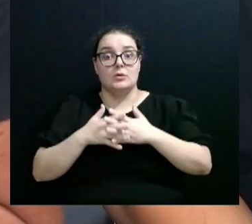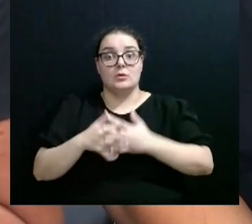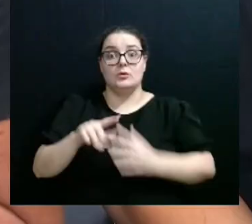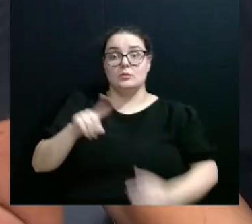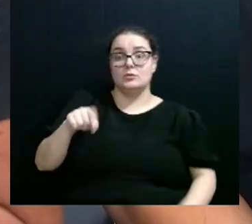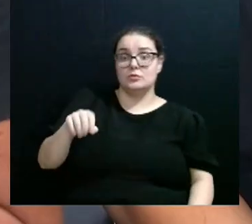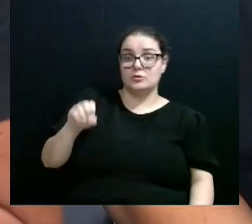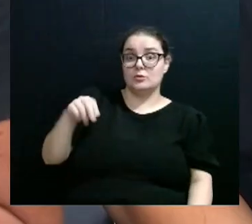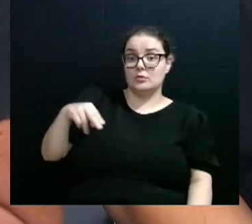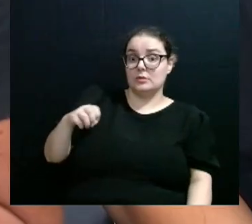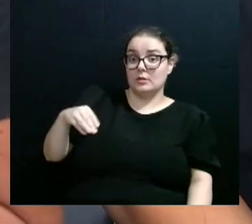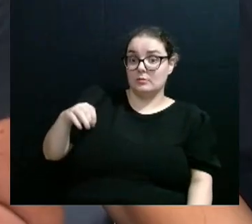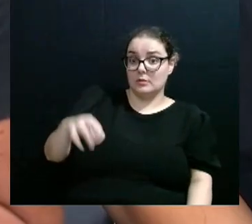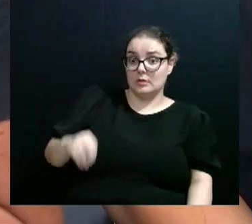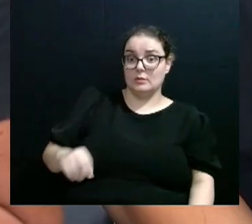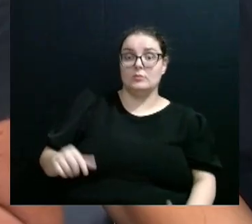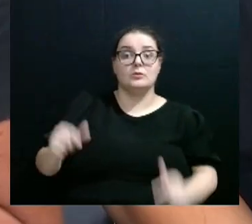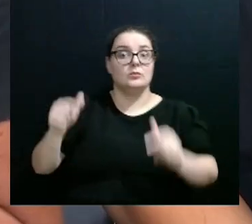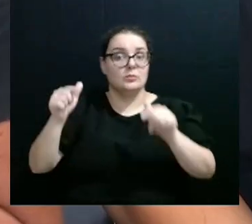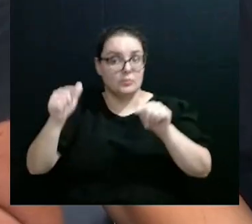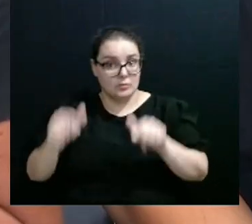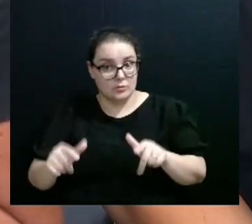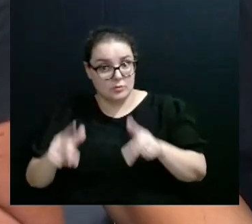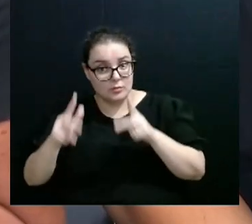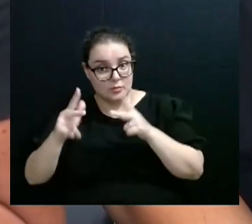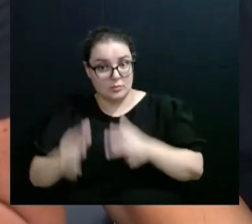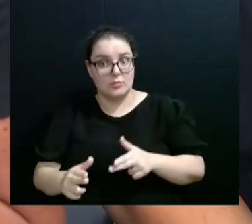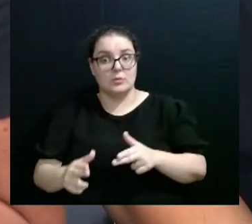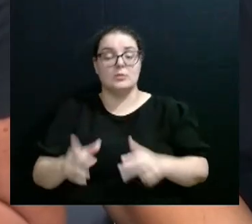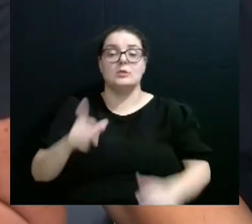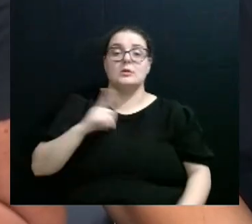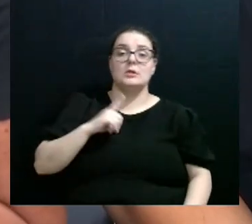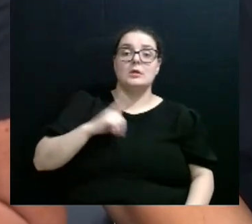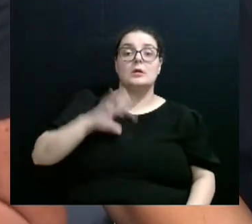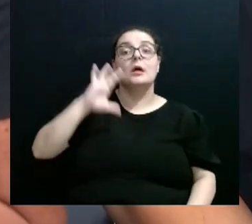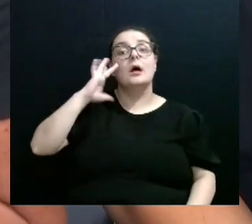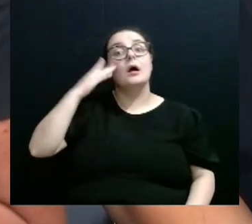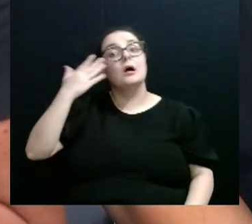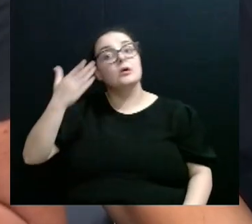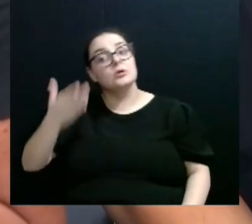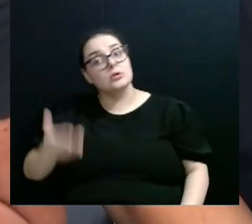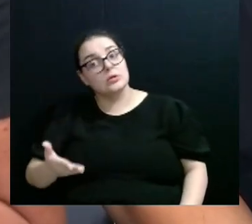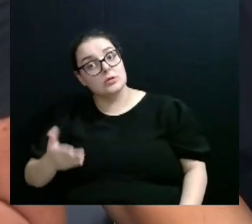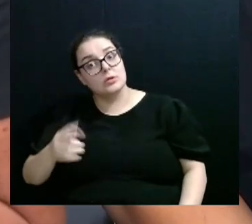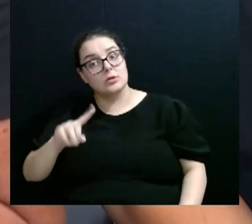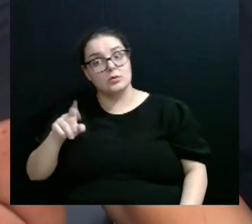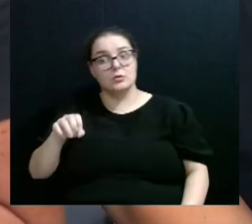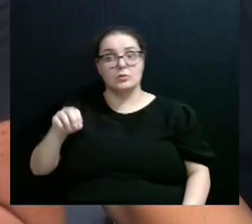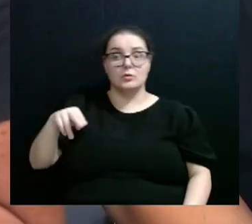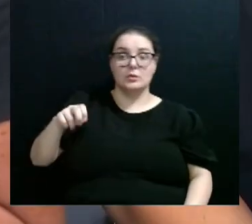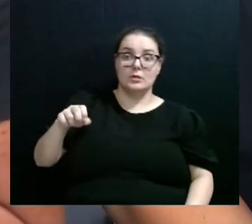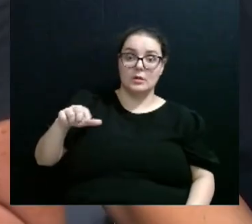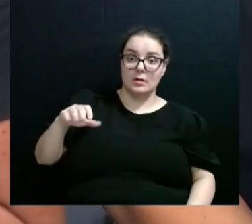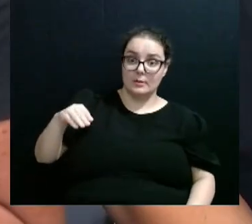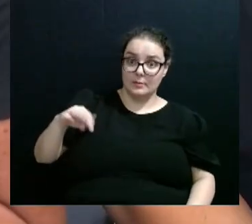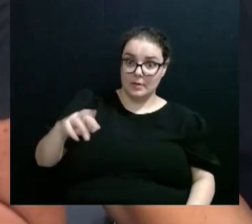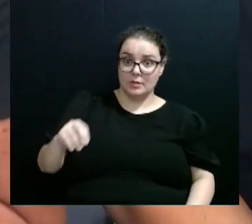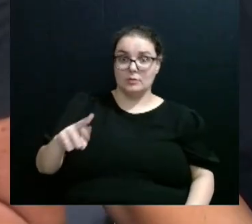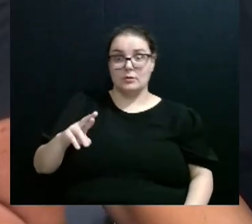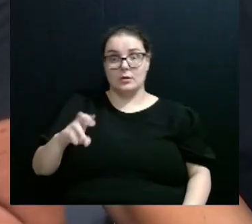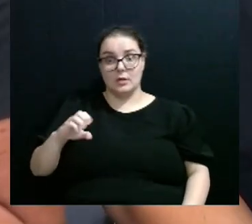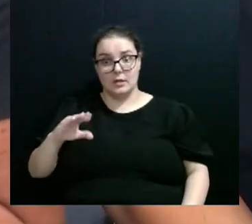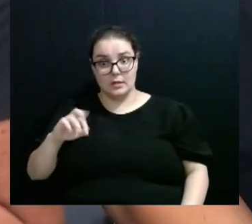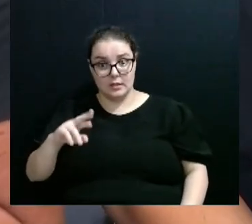No mesmo estabelecimento, tem alguém que acha que aqui é um zoneamento recreacional, turismo,